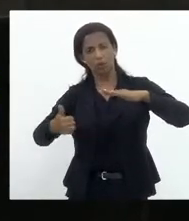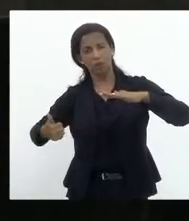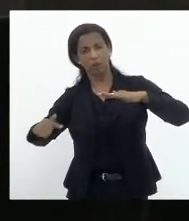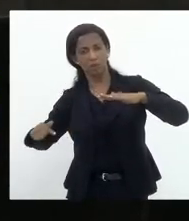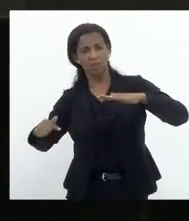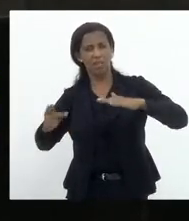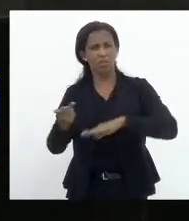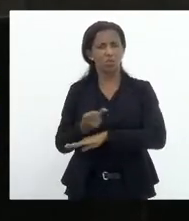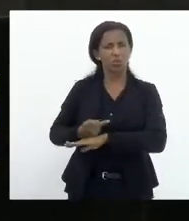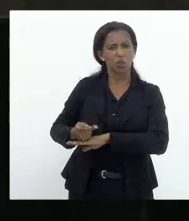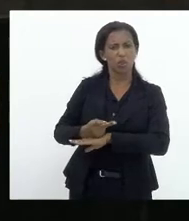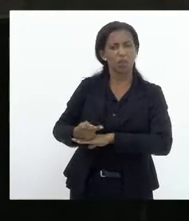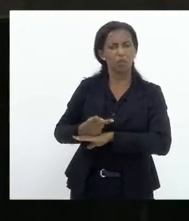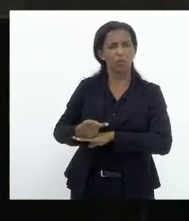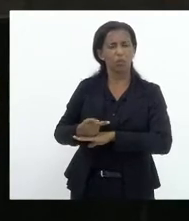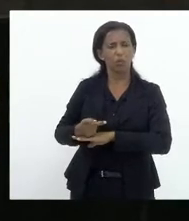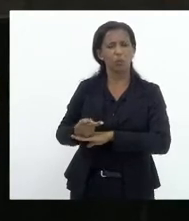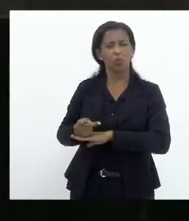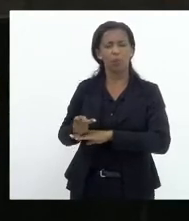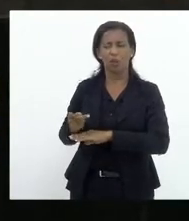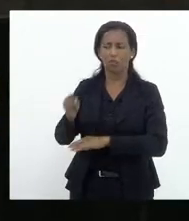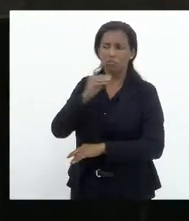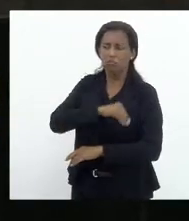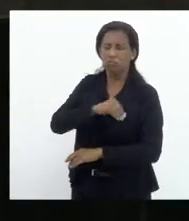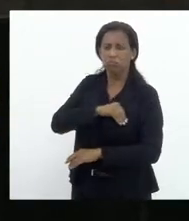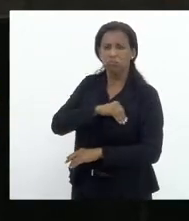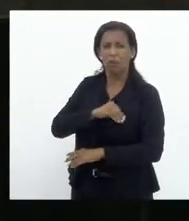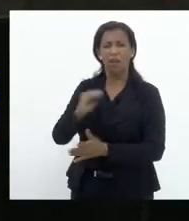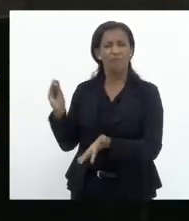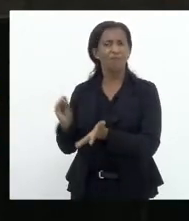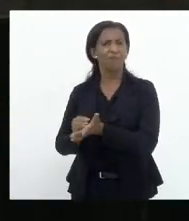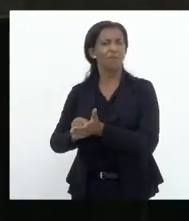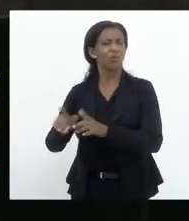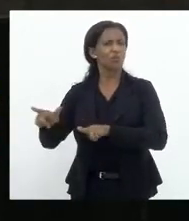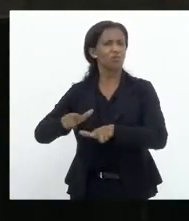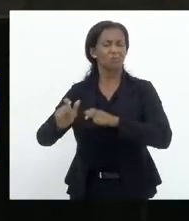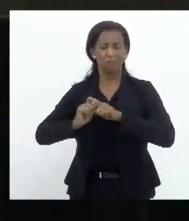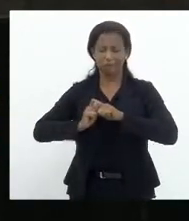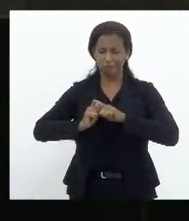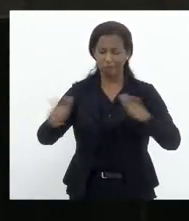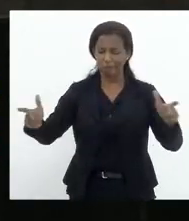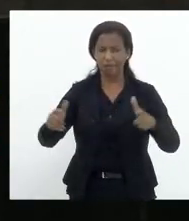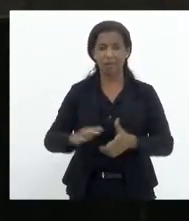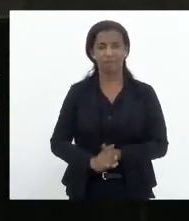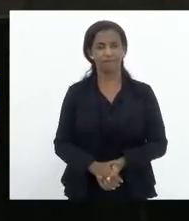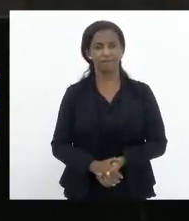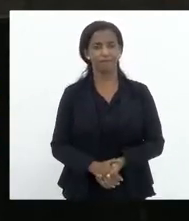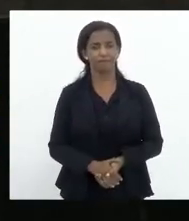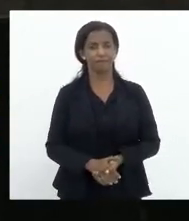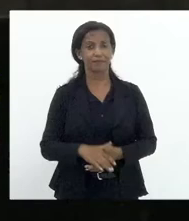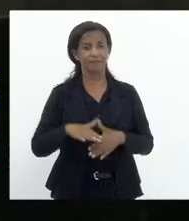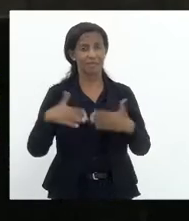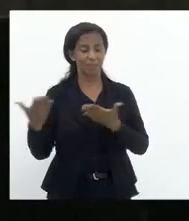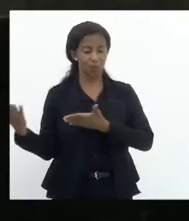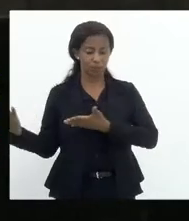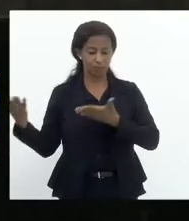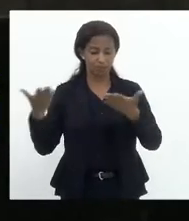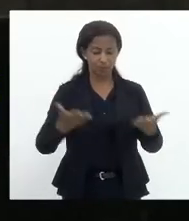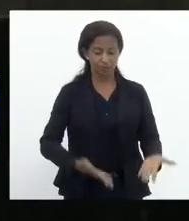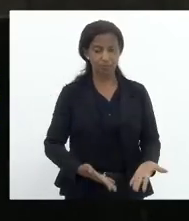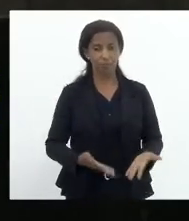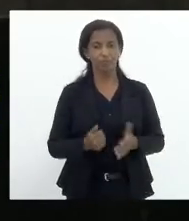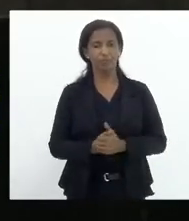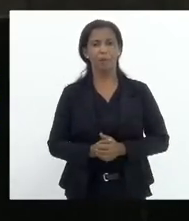procura através da aprendizagem uma renda os interesses o alarmante então quando trazemos aqui a necessidade